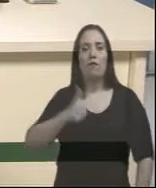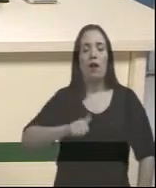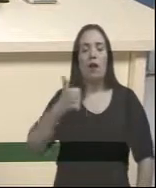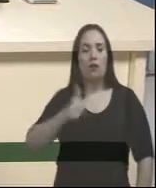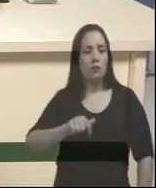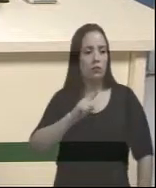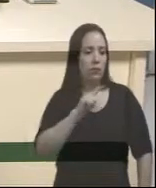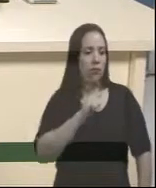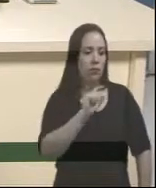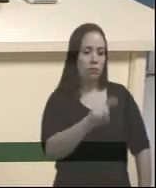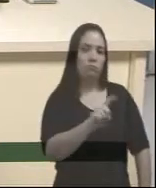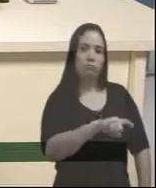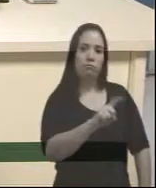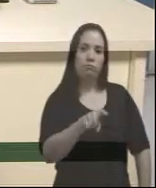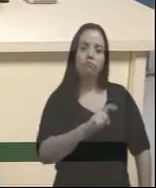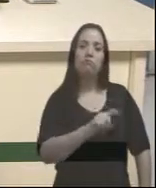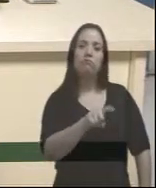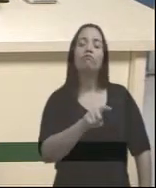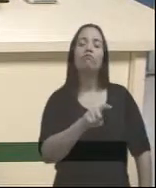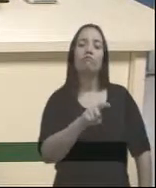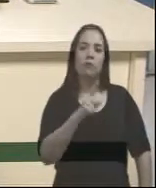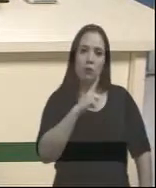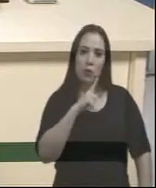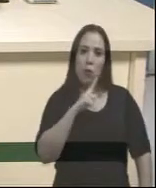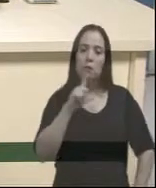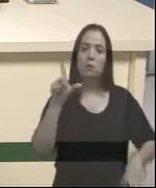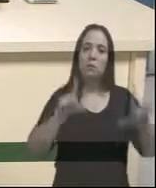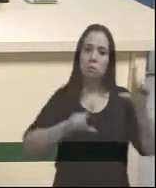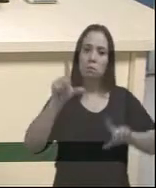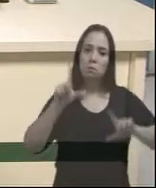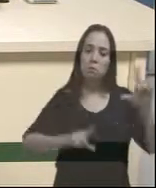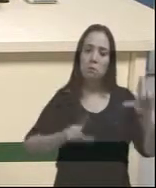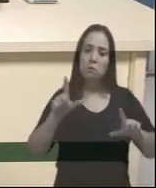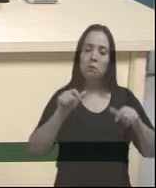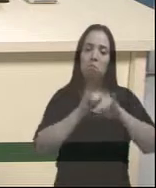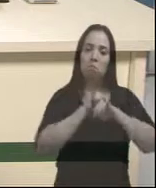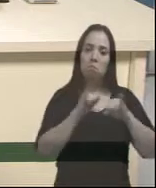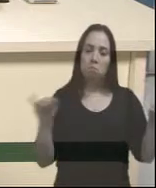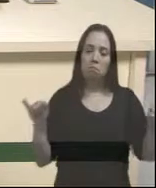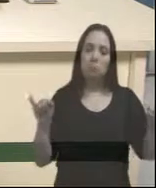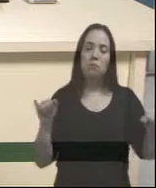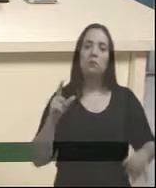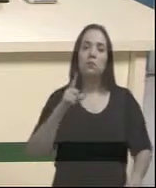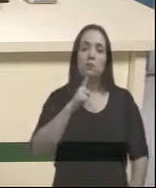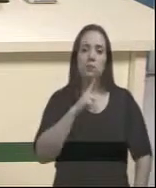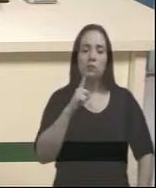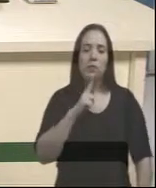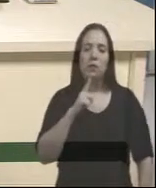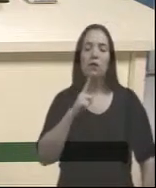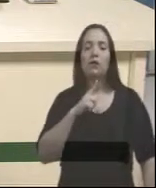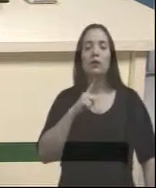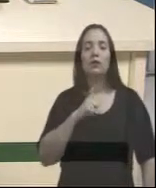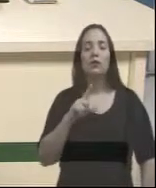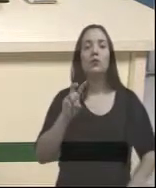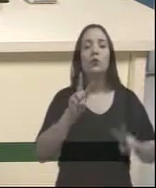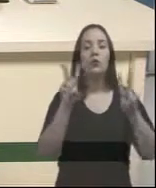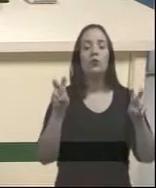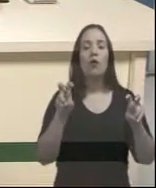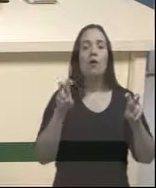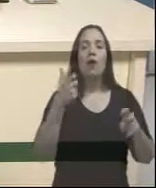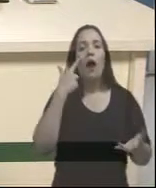Está saindo na Rede Globo de televisão, no horário nobre lá do Jornal Nacional, a propaganda falando do